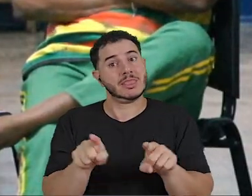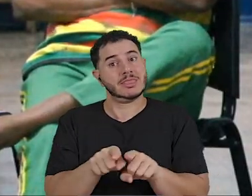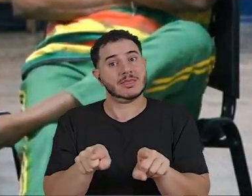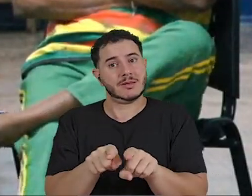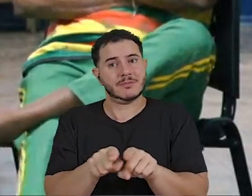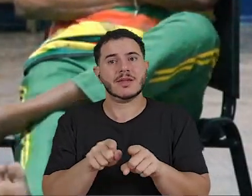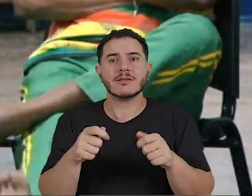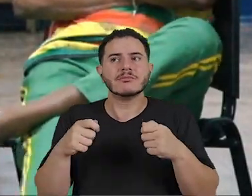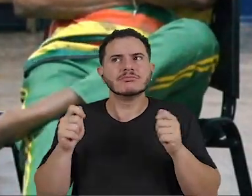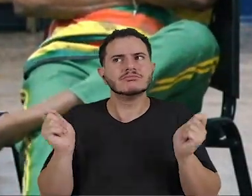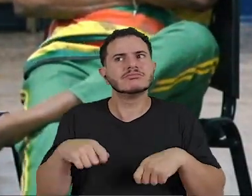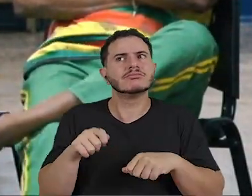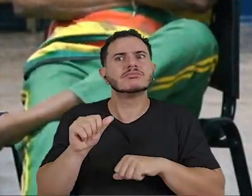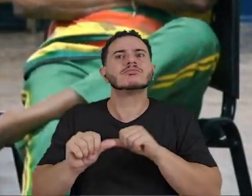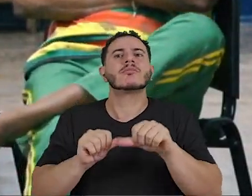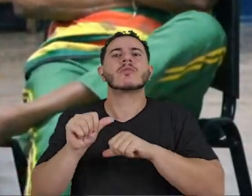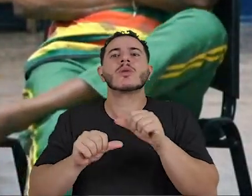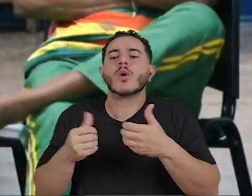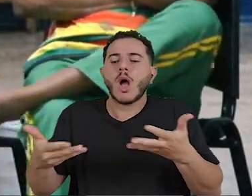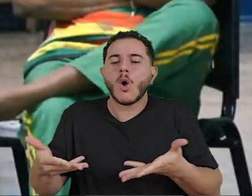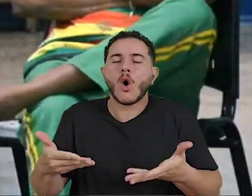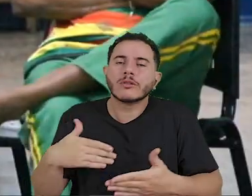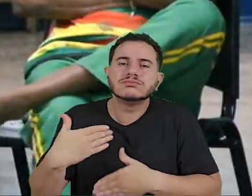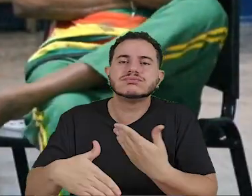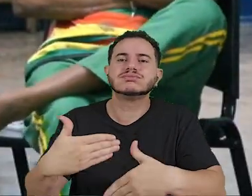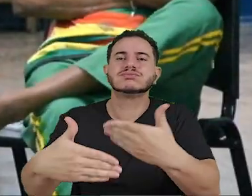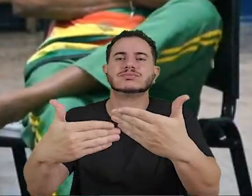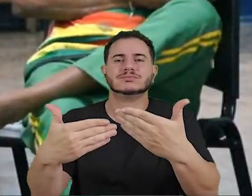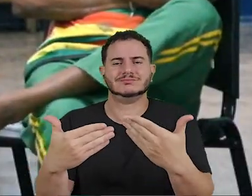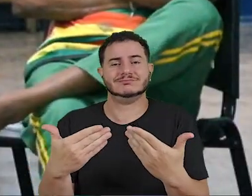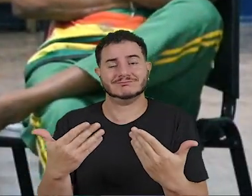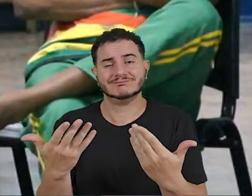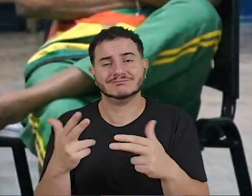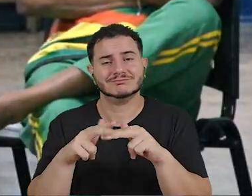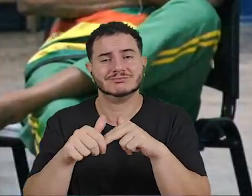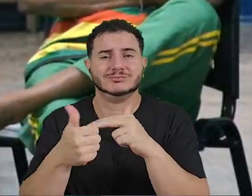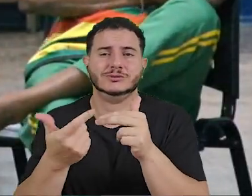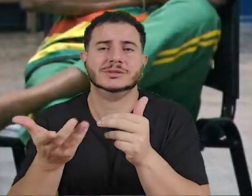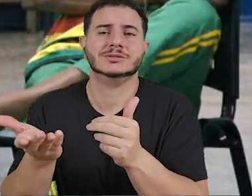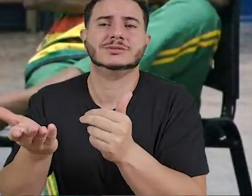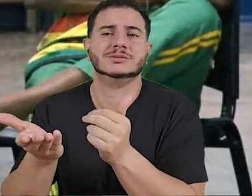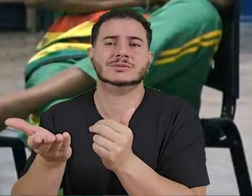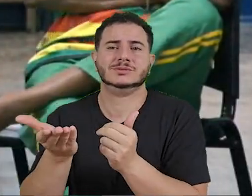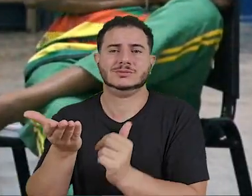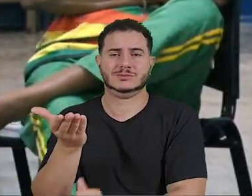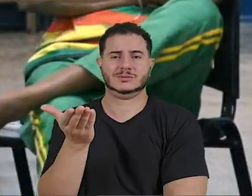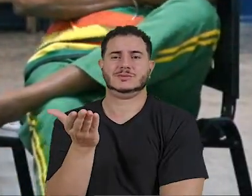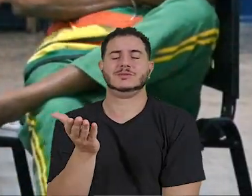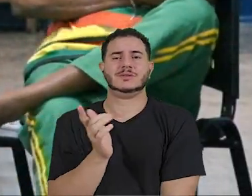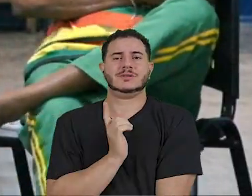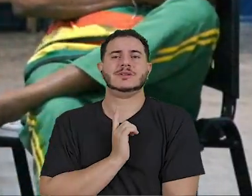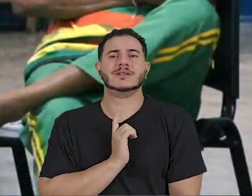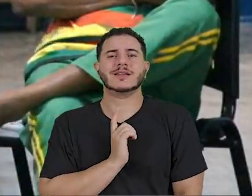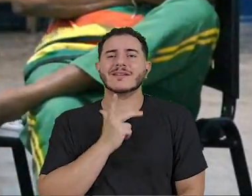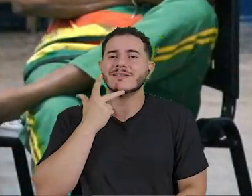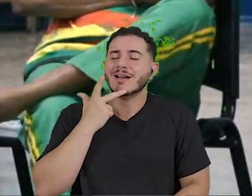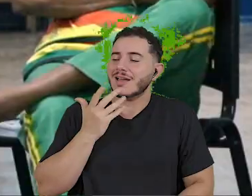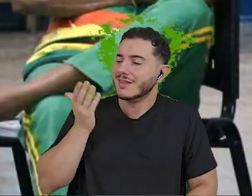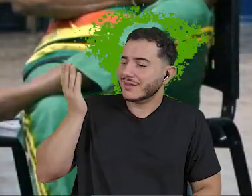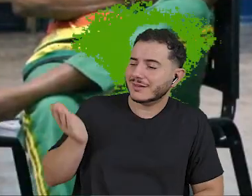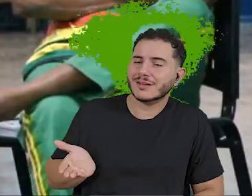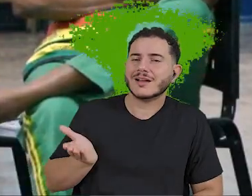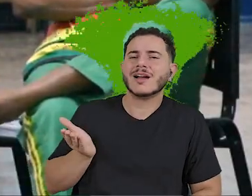poder modificá-la, atualizá-la, né? E esse cara aqui, né, eu falo cara, mas não falo cara com uma forma